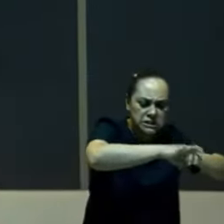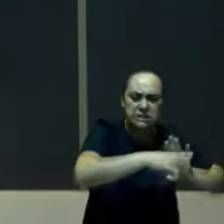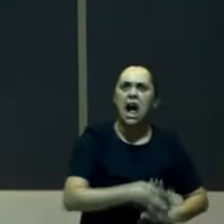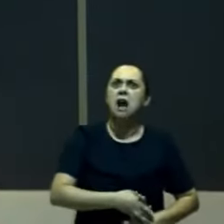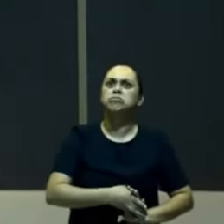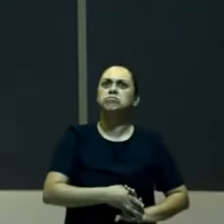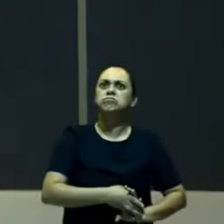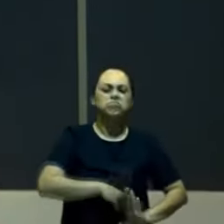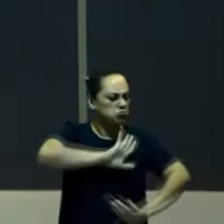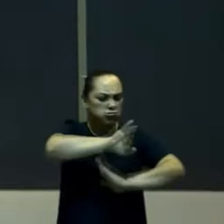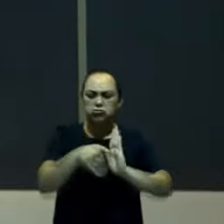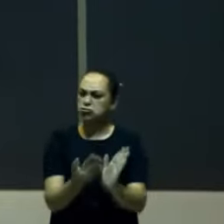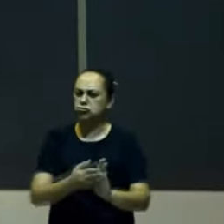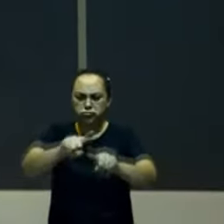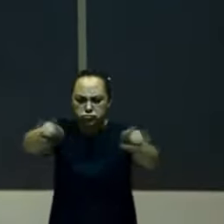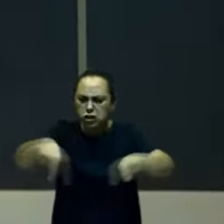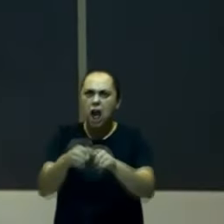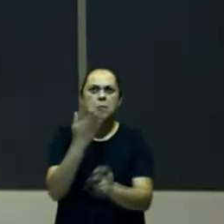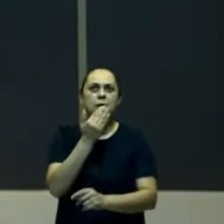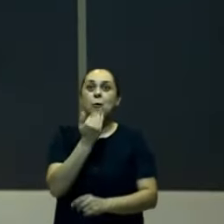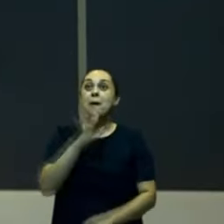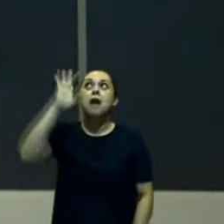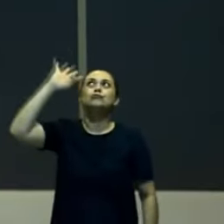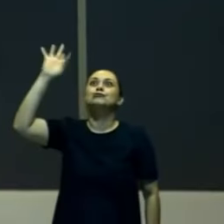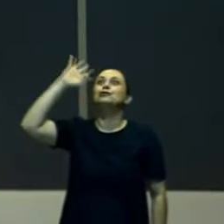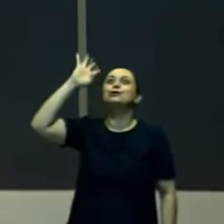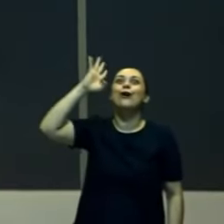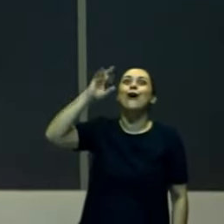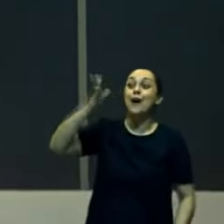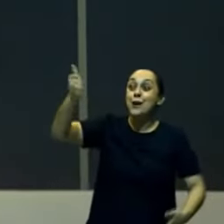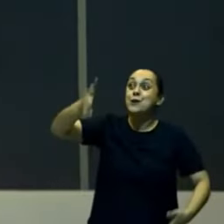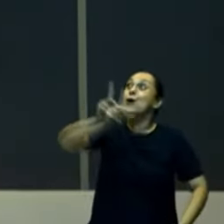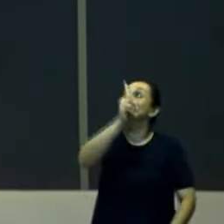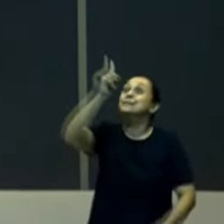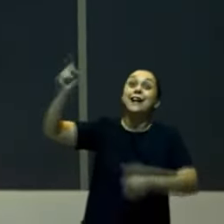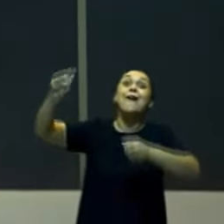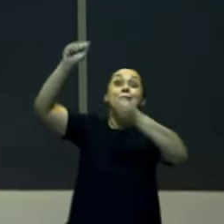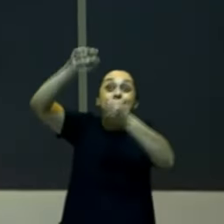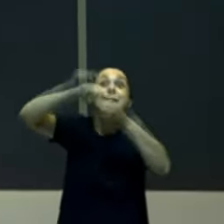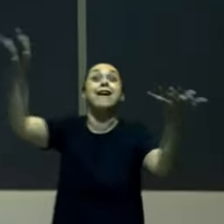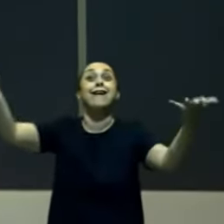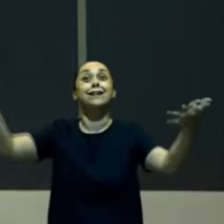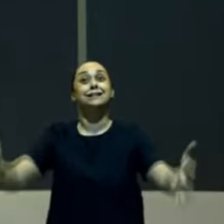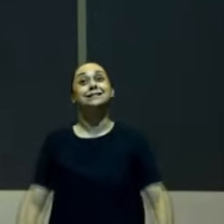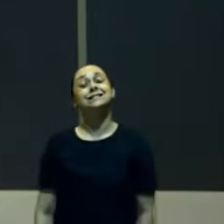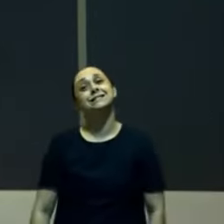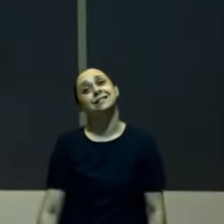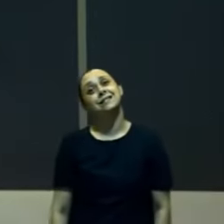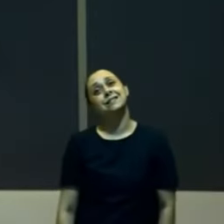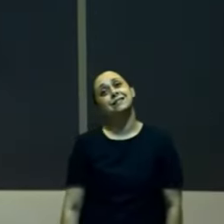daqui? Isso era um grande sonho. Isso é um sonho. Para muitas, para inúmeras